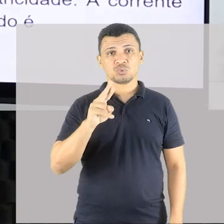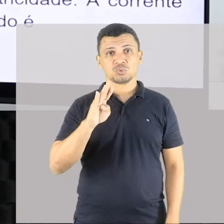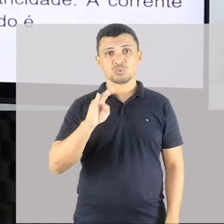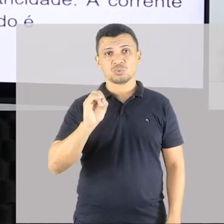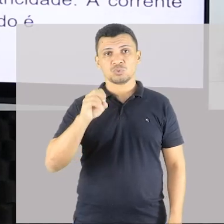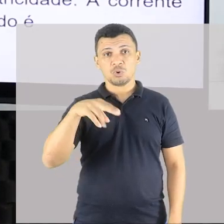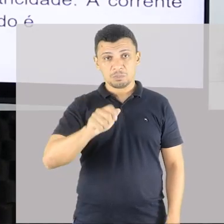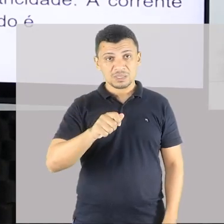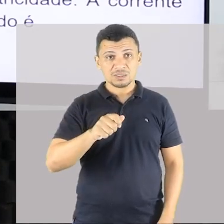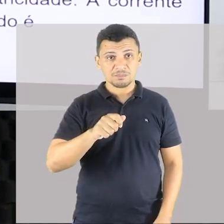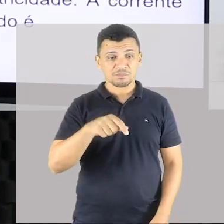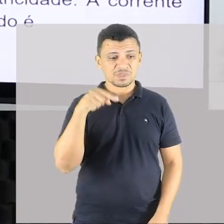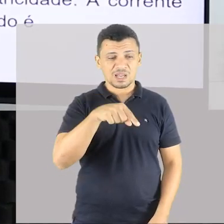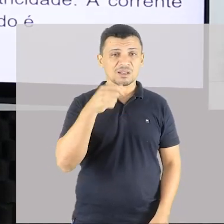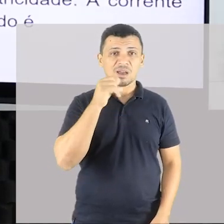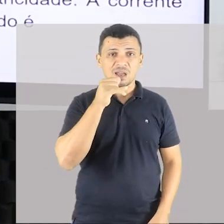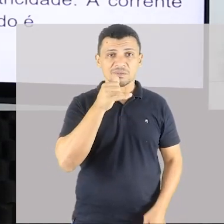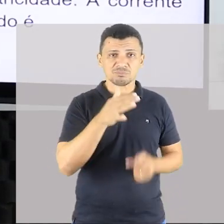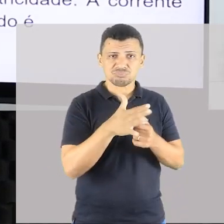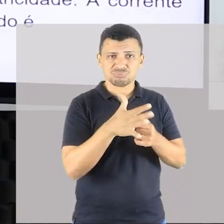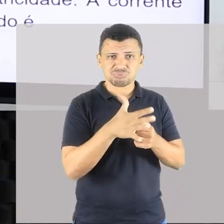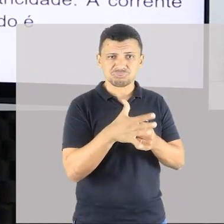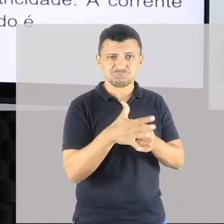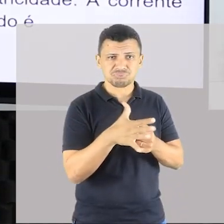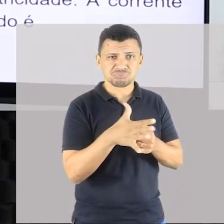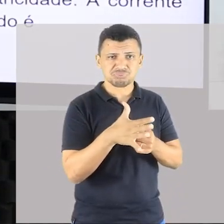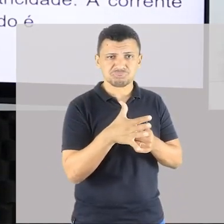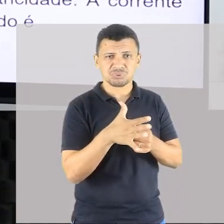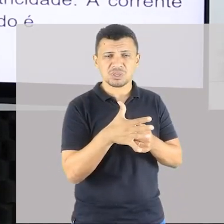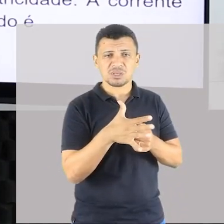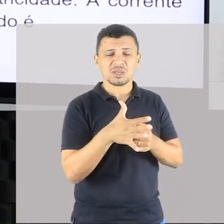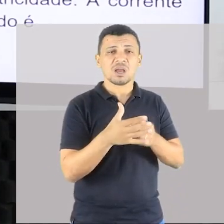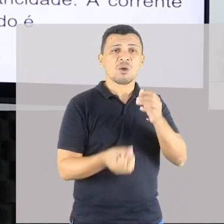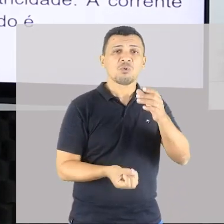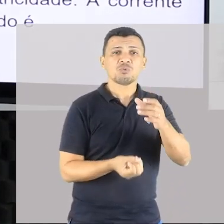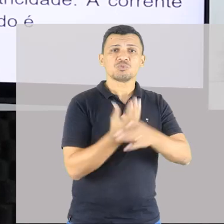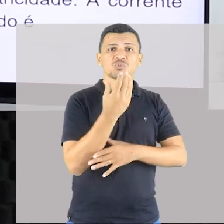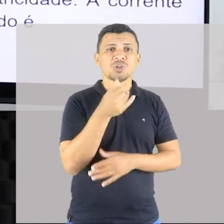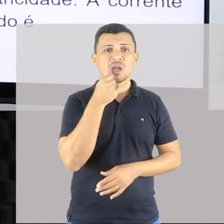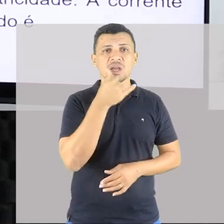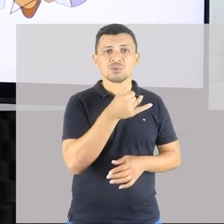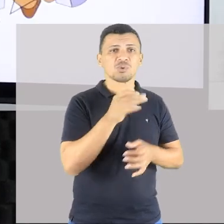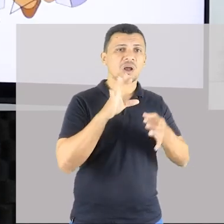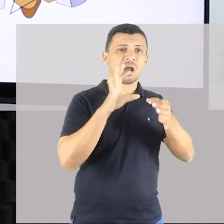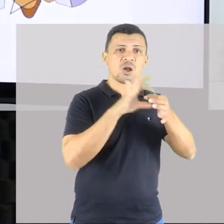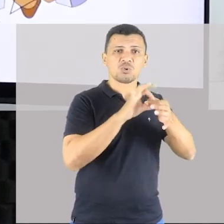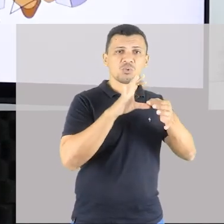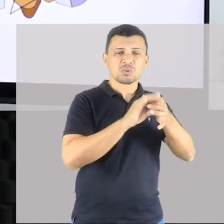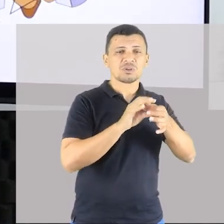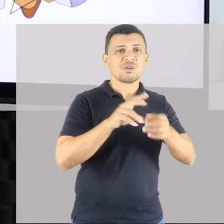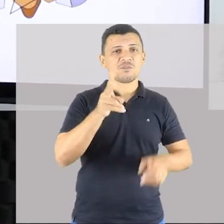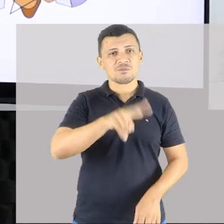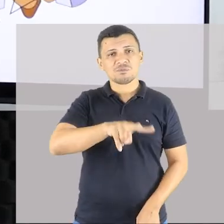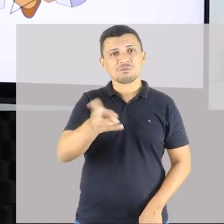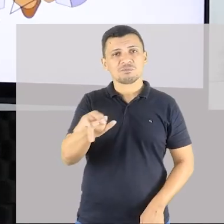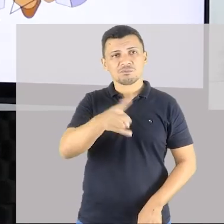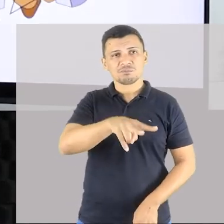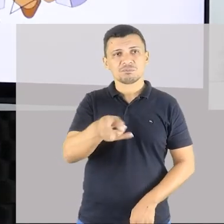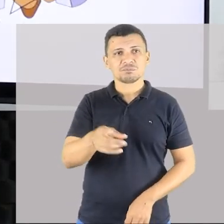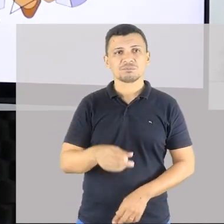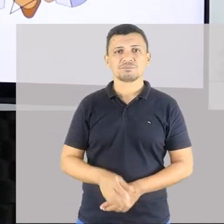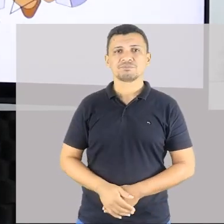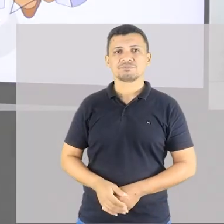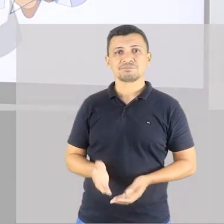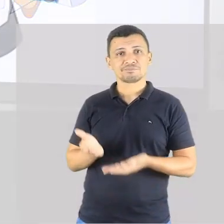ao eixo do gerador de eletricidade. A corrente produzida é alternada, ou seja, seu sentido é variável. Bora para cá para a figura. Olha aqui,